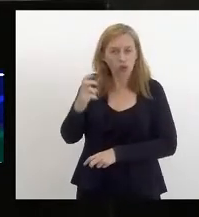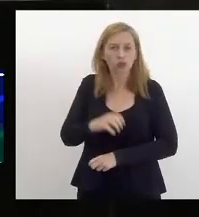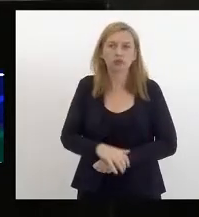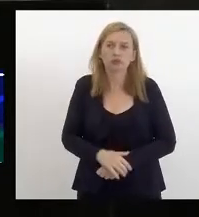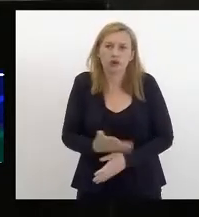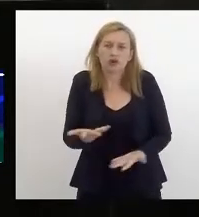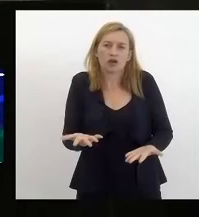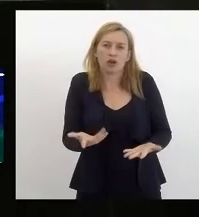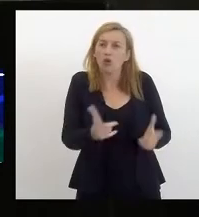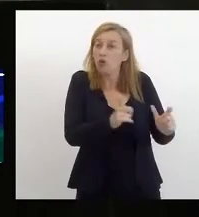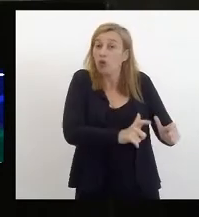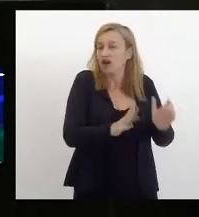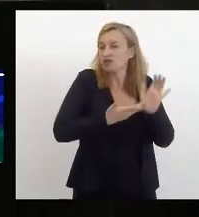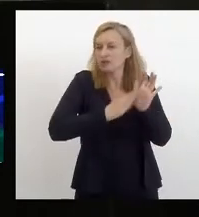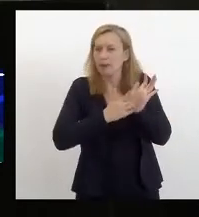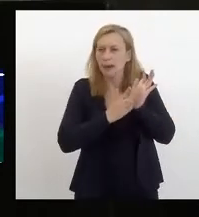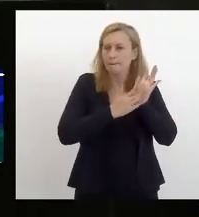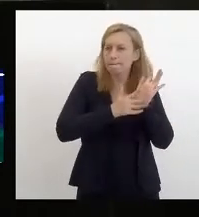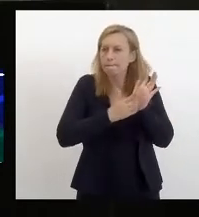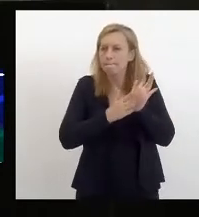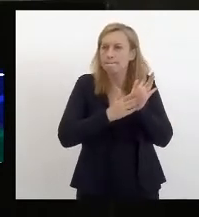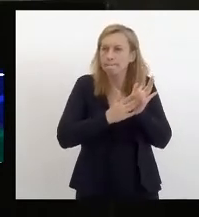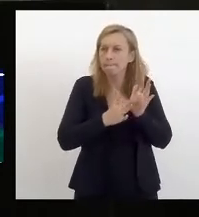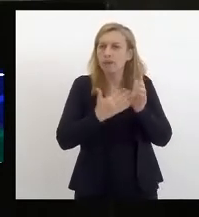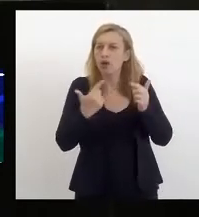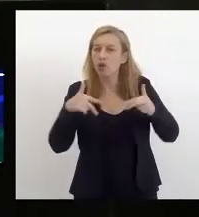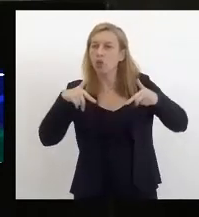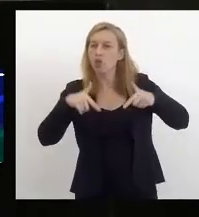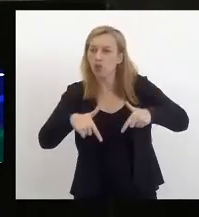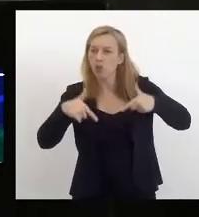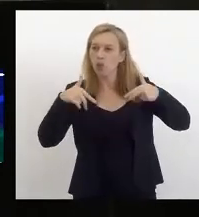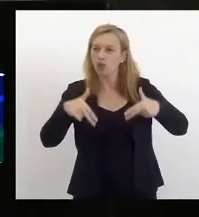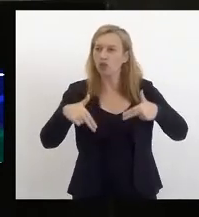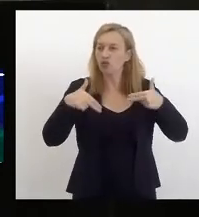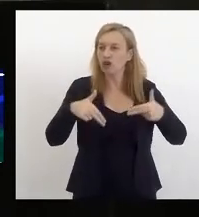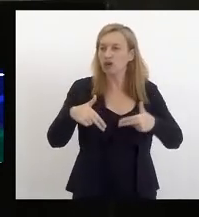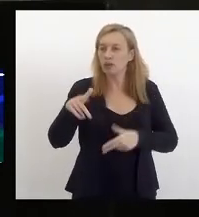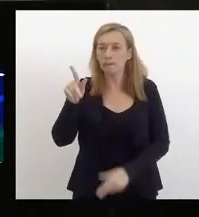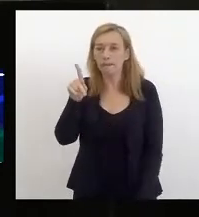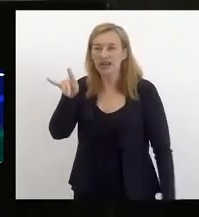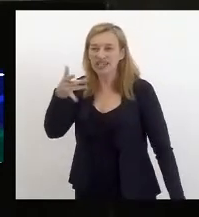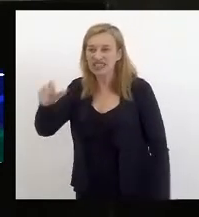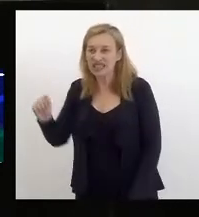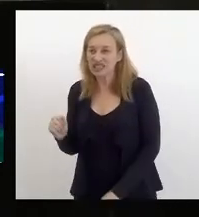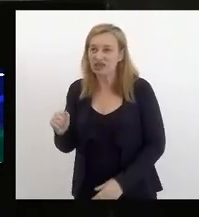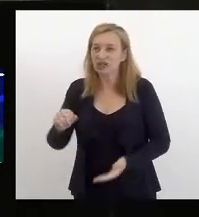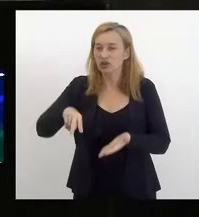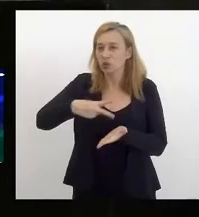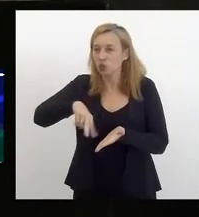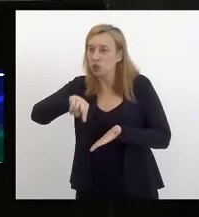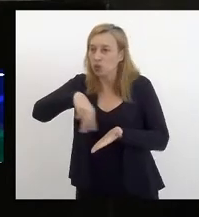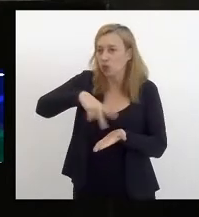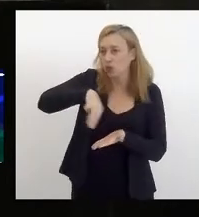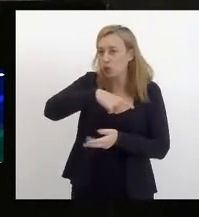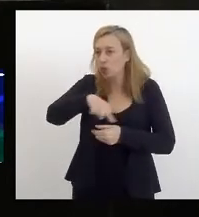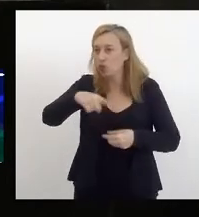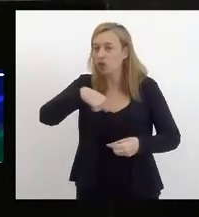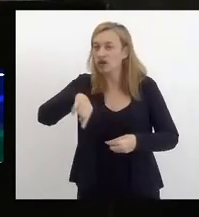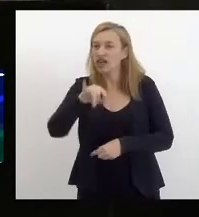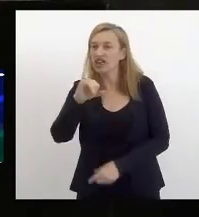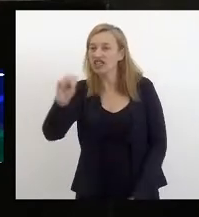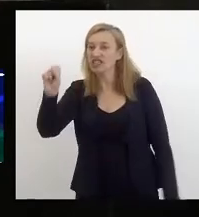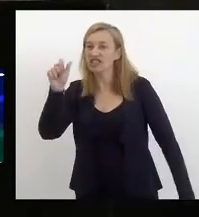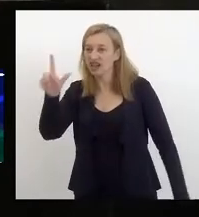e agora é o lugar do Samba é o lugar do funk e aluguel do Passinho é o lugar da roda de rima é o lugar da roda de